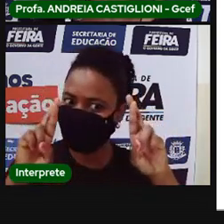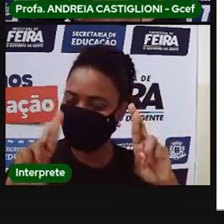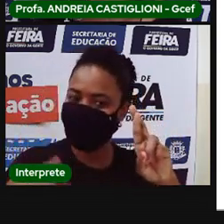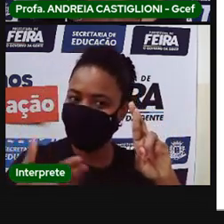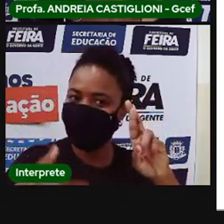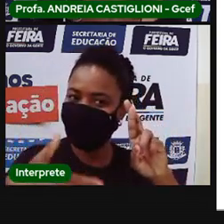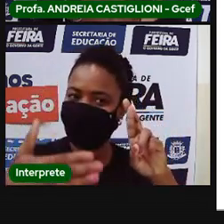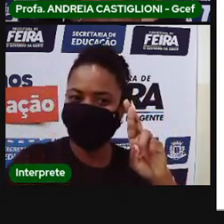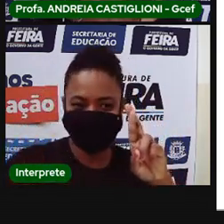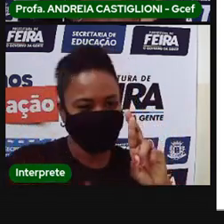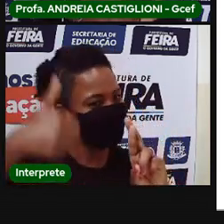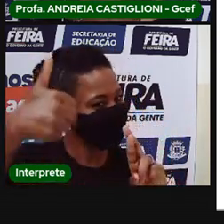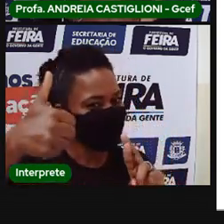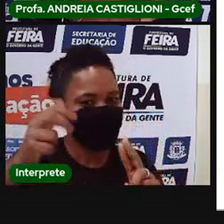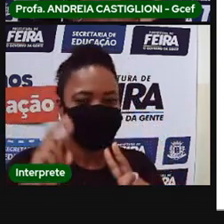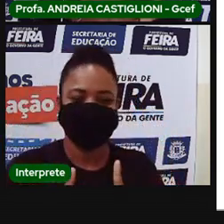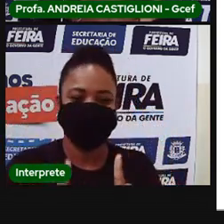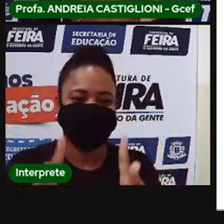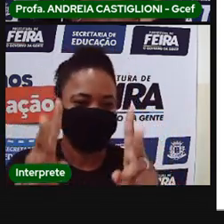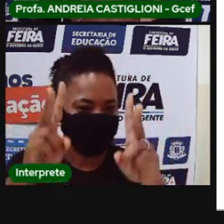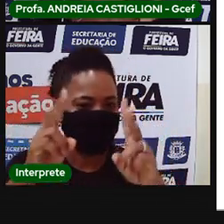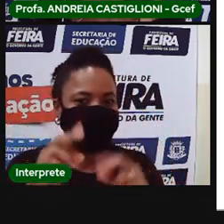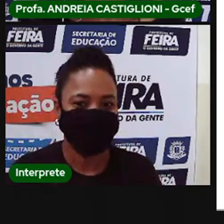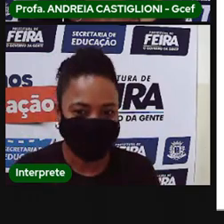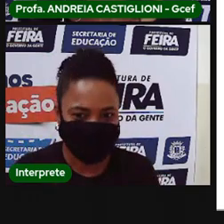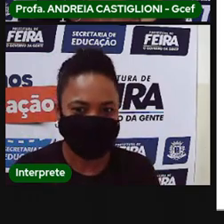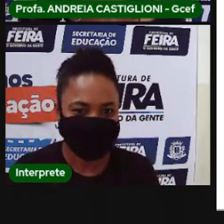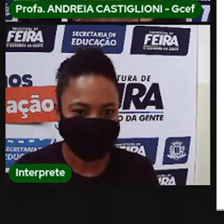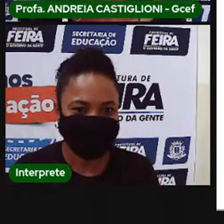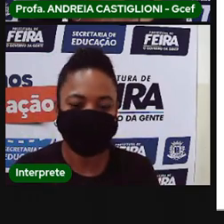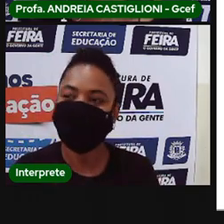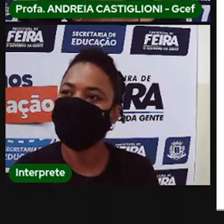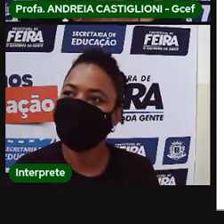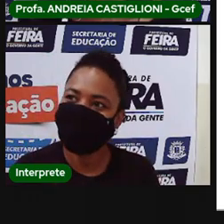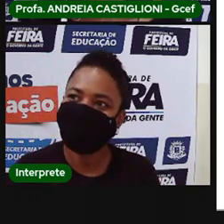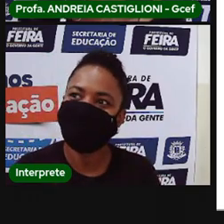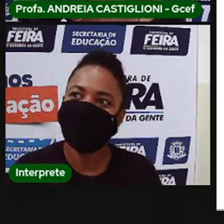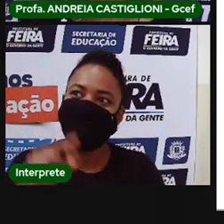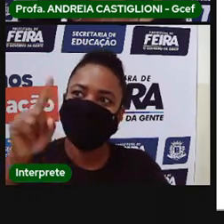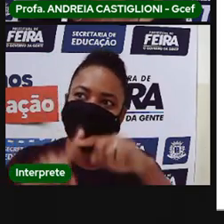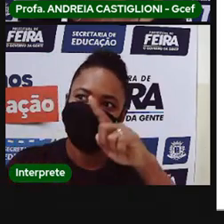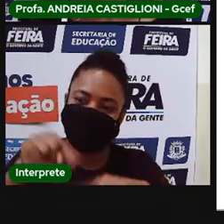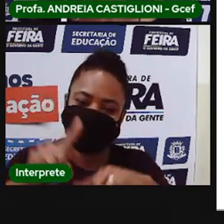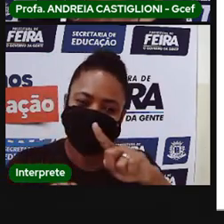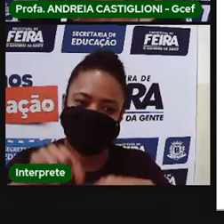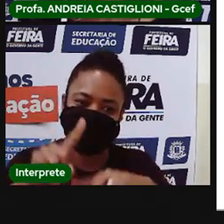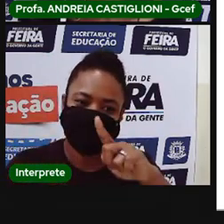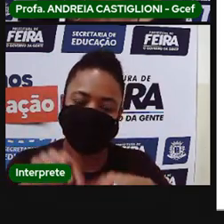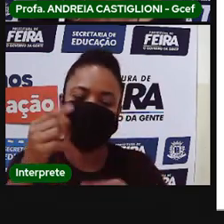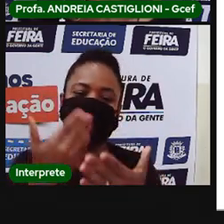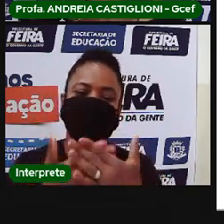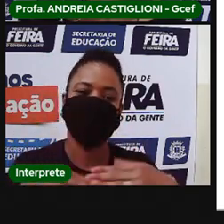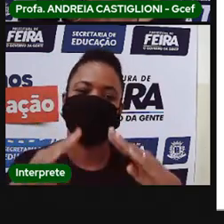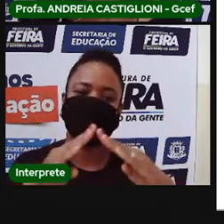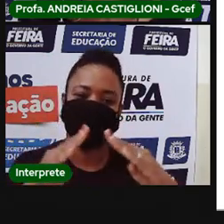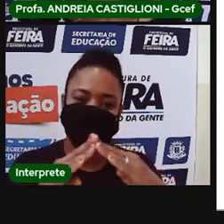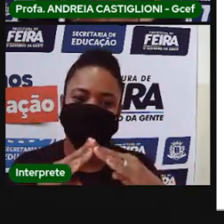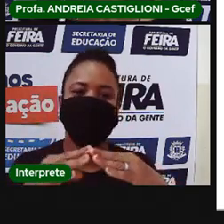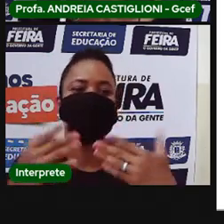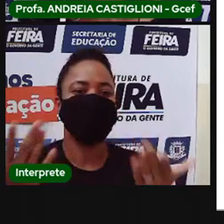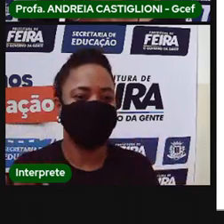sempre. Deixa eu ver aqui mais. Os materiais escolares,